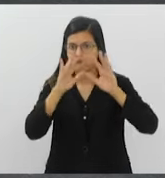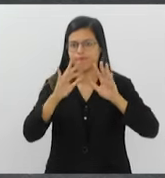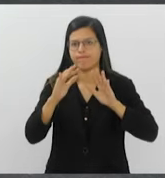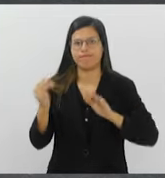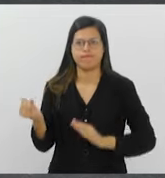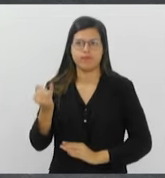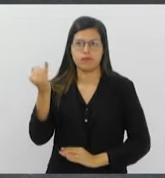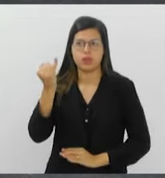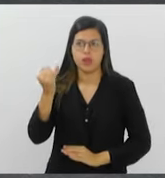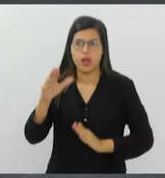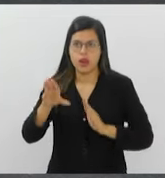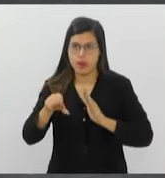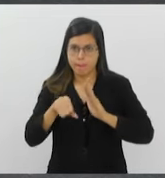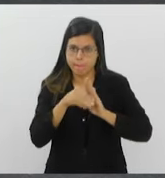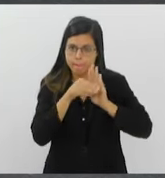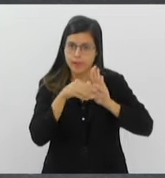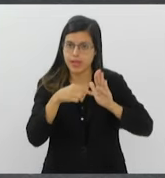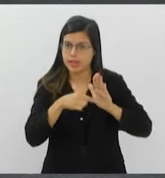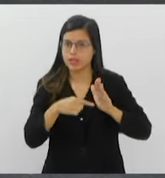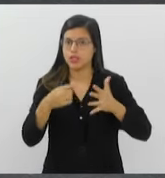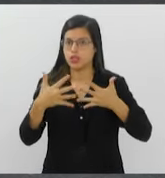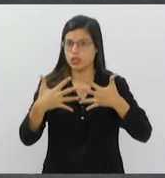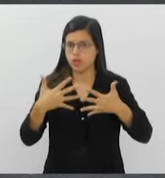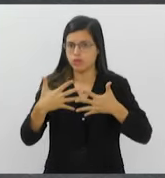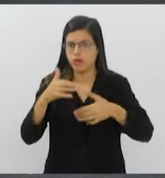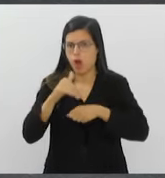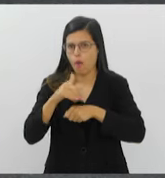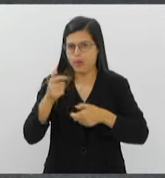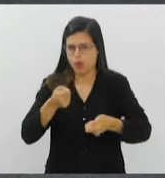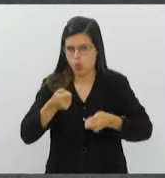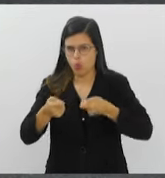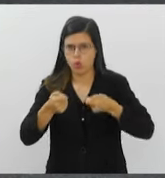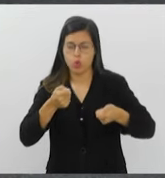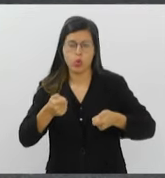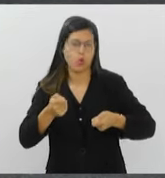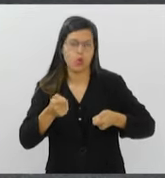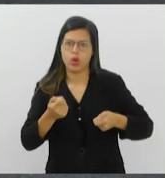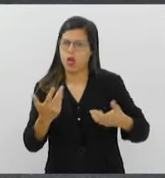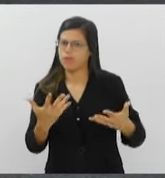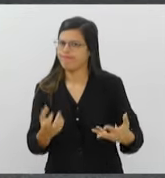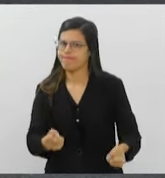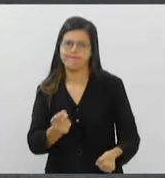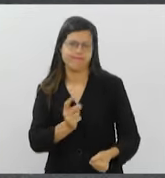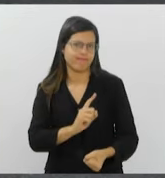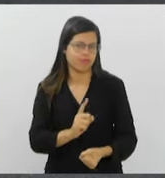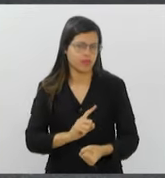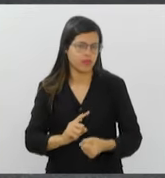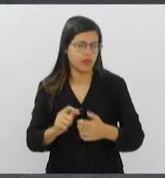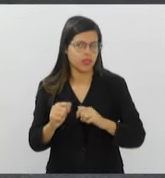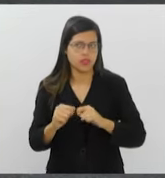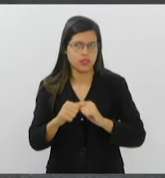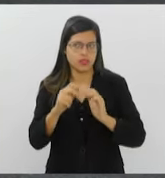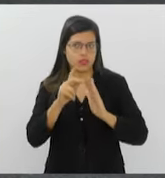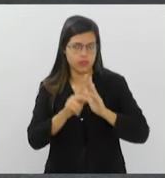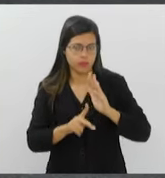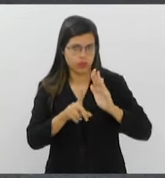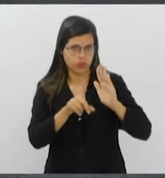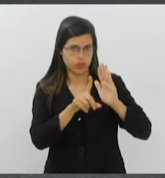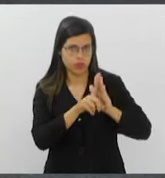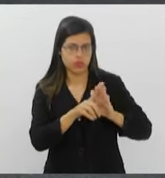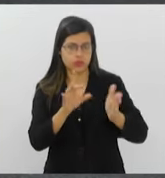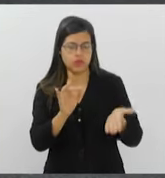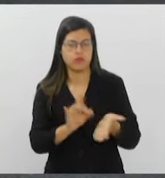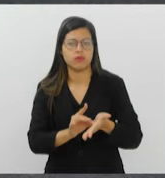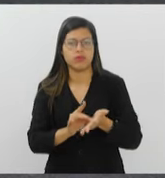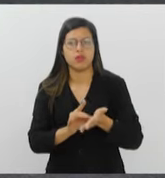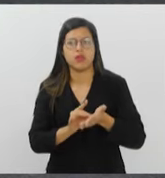as emendas de transparência para aumentar o controle sobre os subsídios foram acatadas, fazendo com que esse projeto, na verdade,